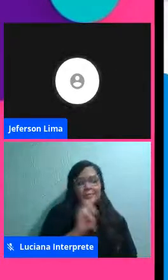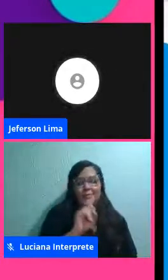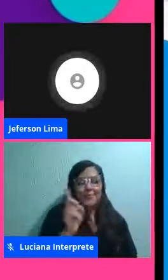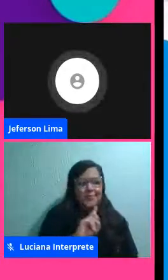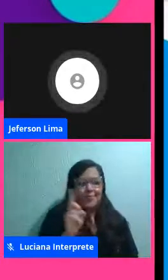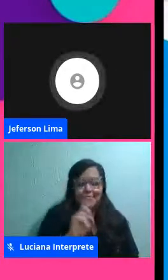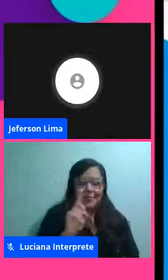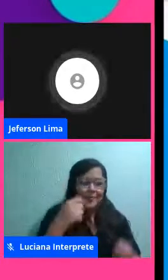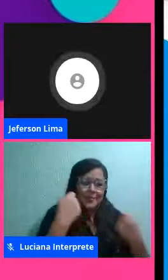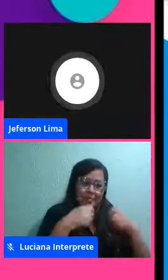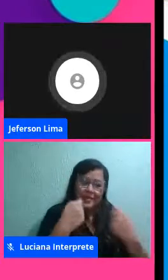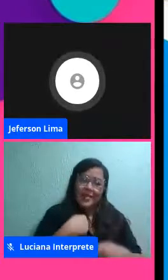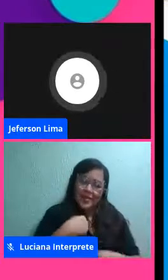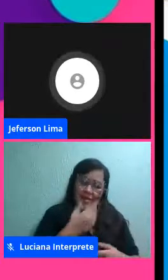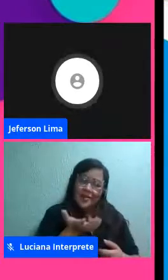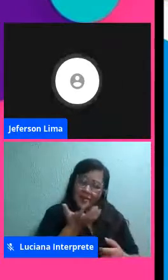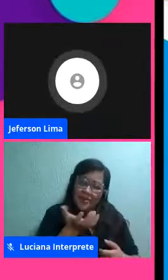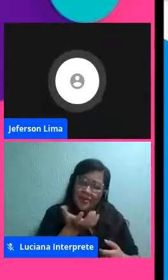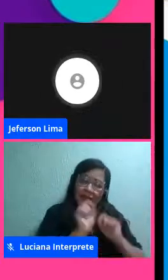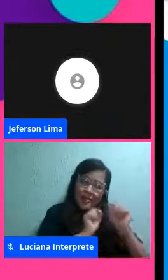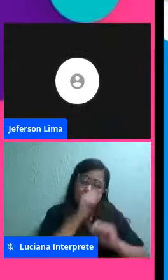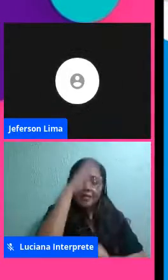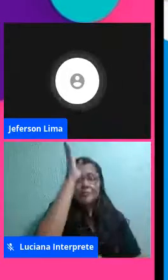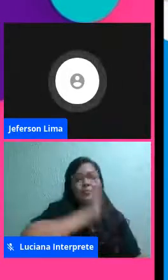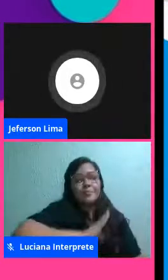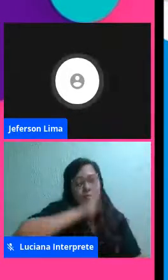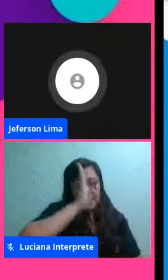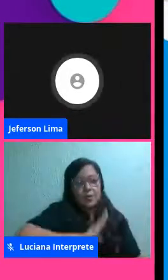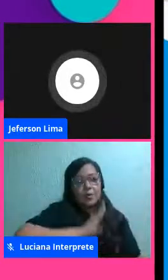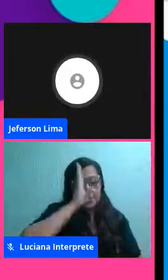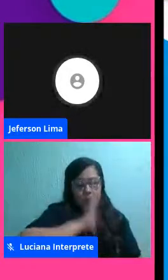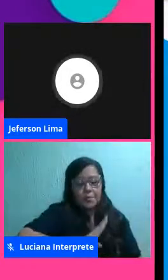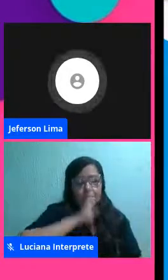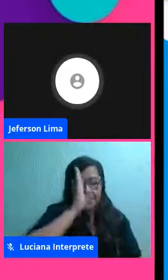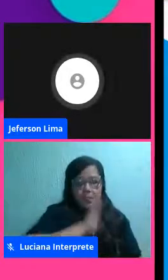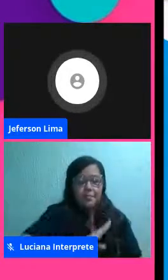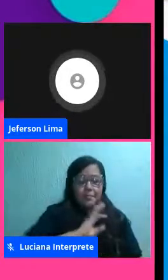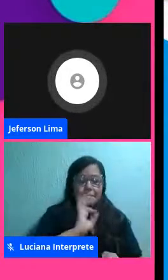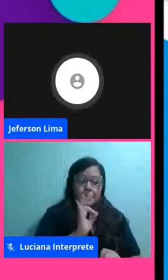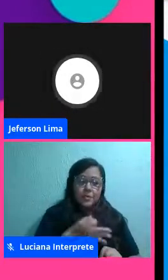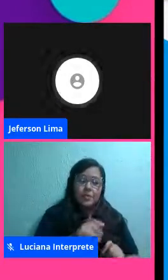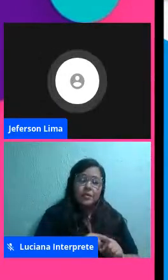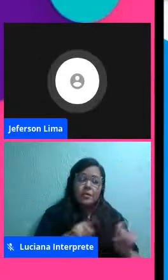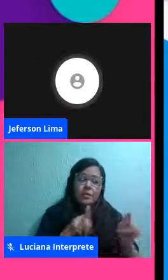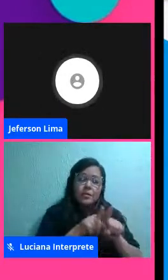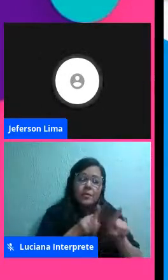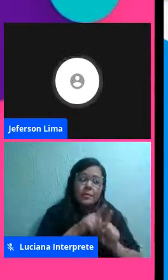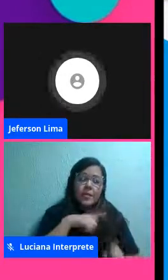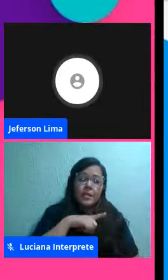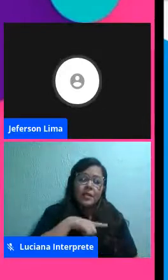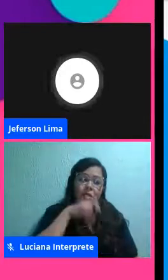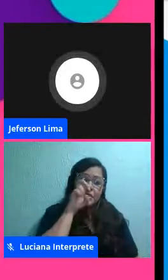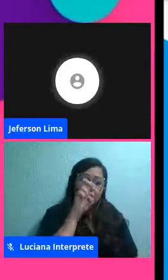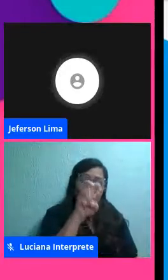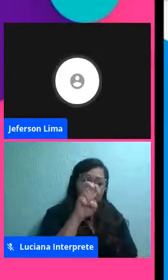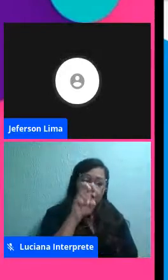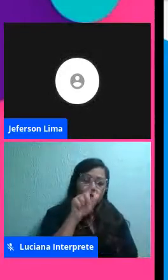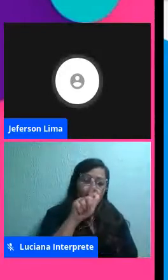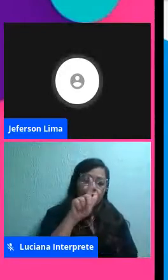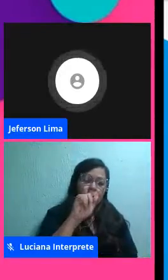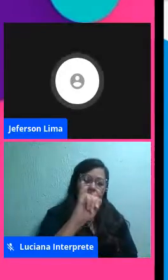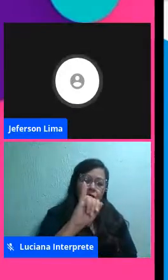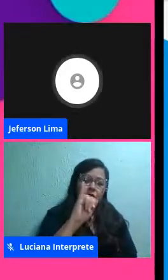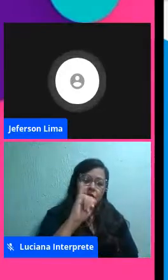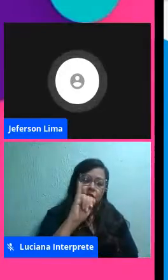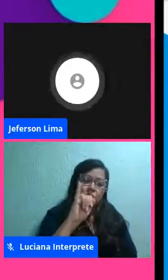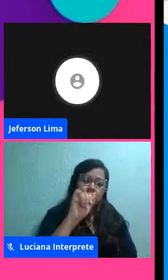né? E todos esses limites aqui, que são bem expressivos, né? 5 gigabytes, 2 milhões de invocações,